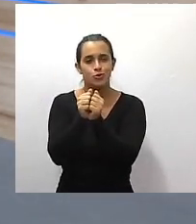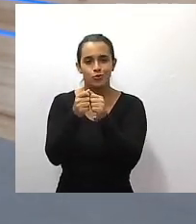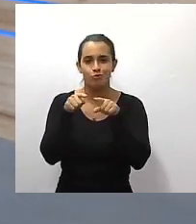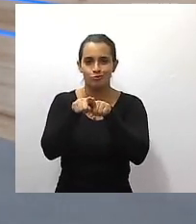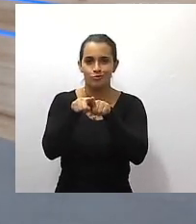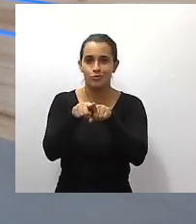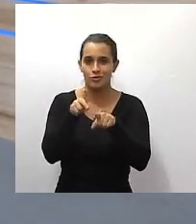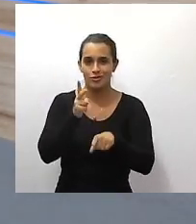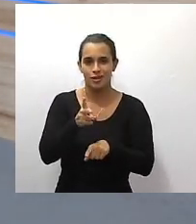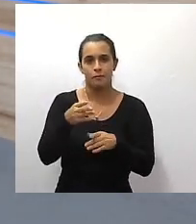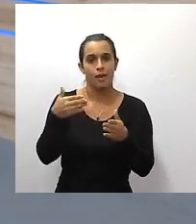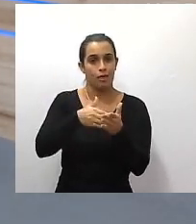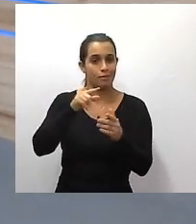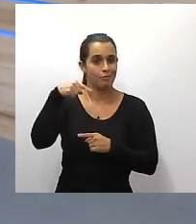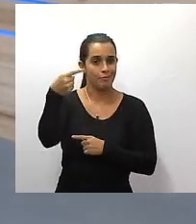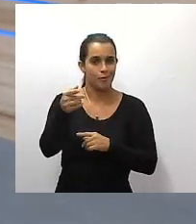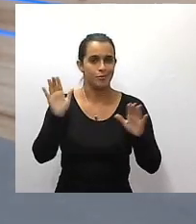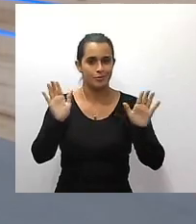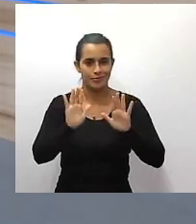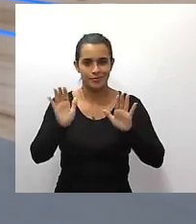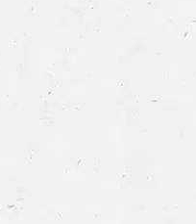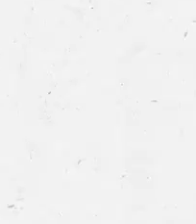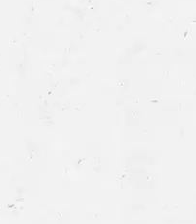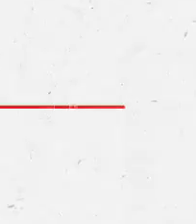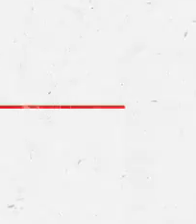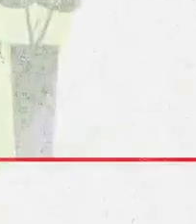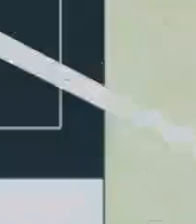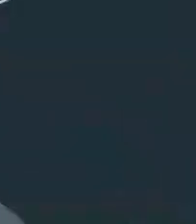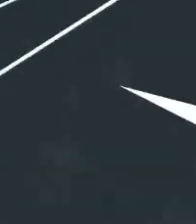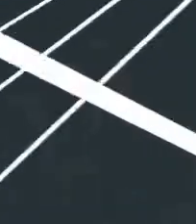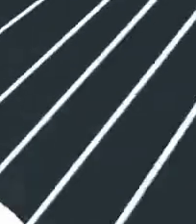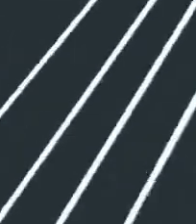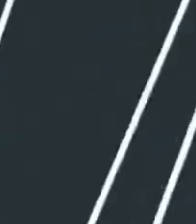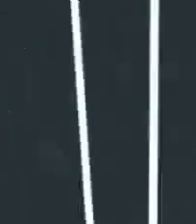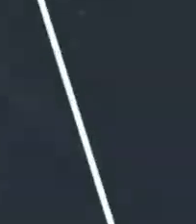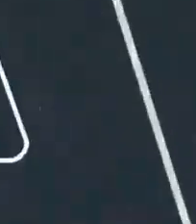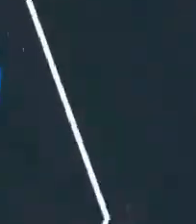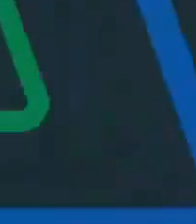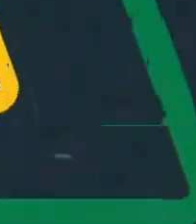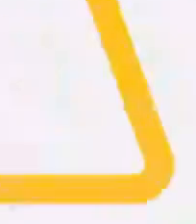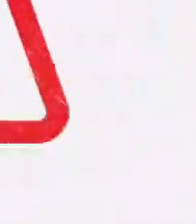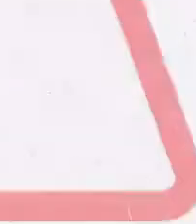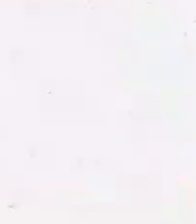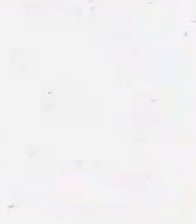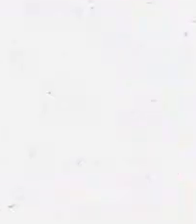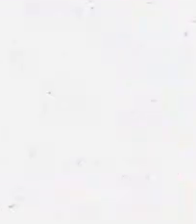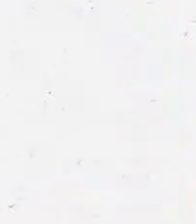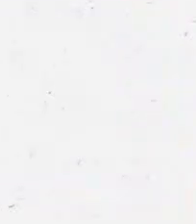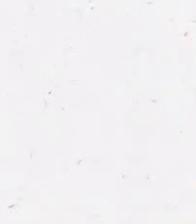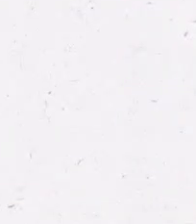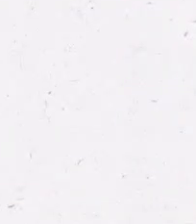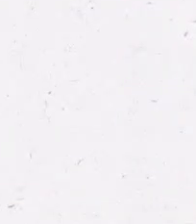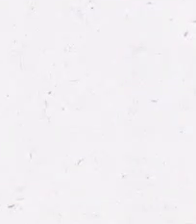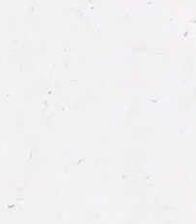caneca sobrou 628 ml, é claro que eu vou fazer a continha muito simples. Bebeu